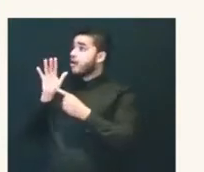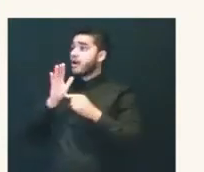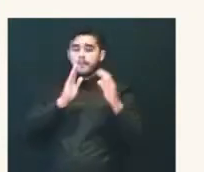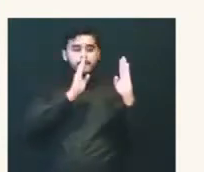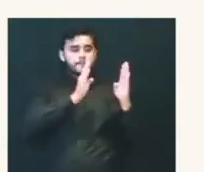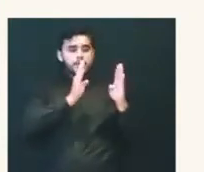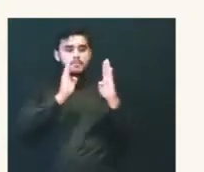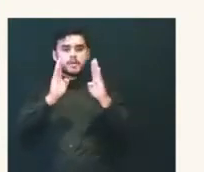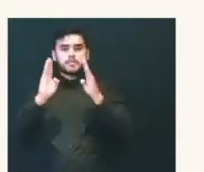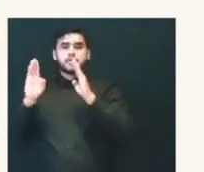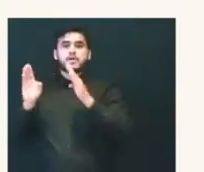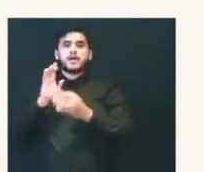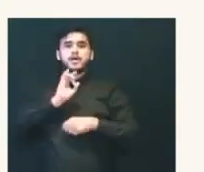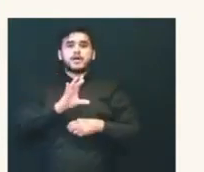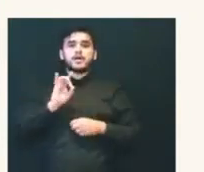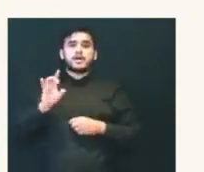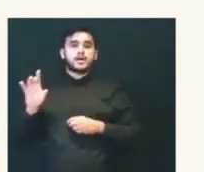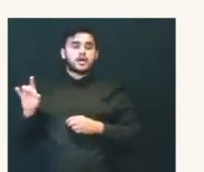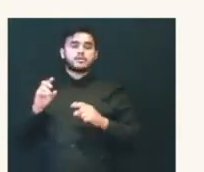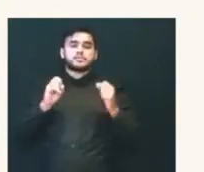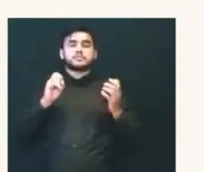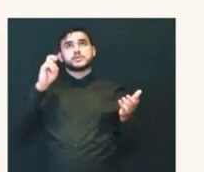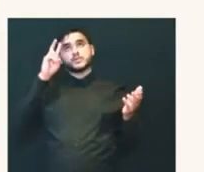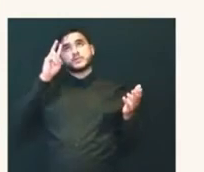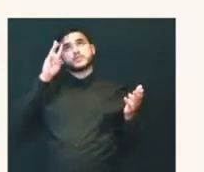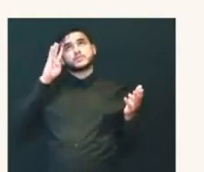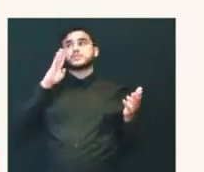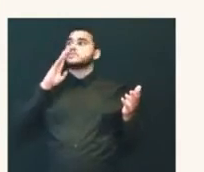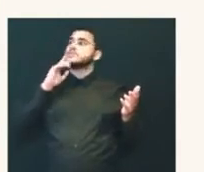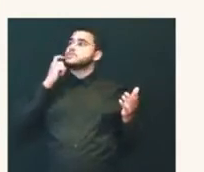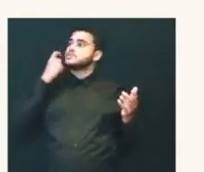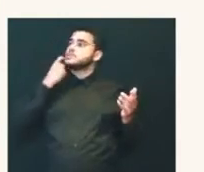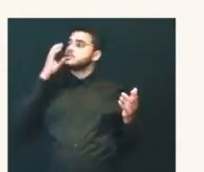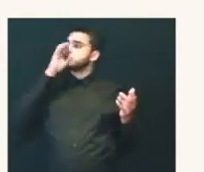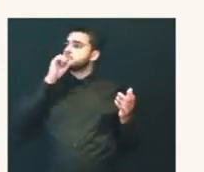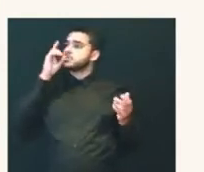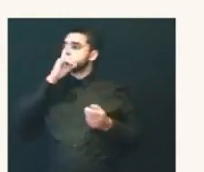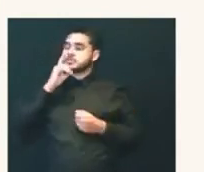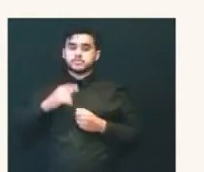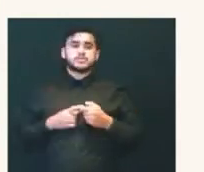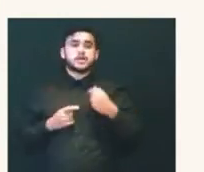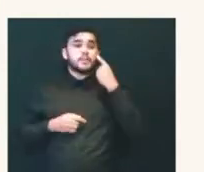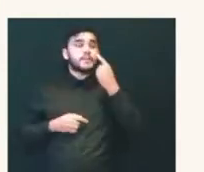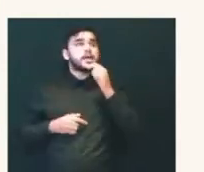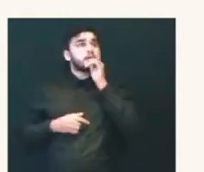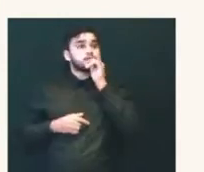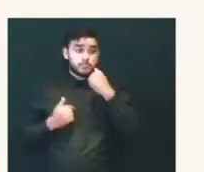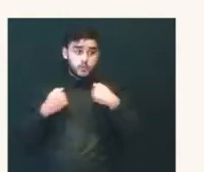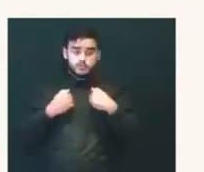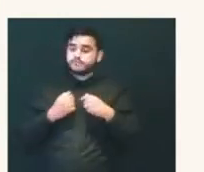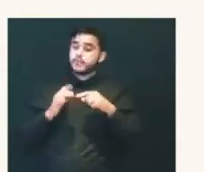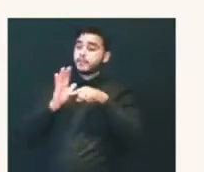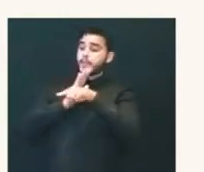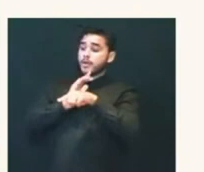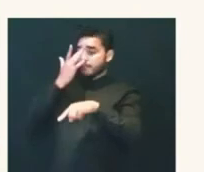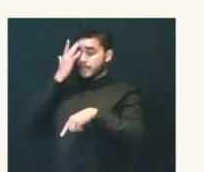semana. Planejar o que vai ser a refeição da semana. É perguntar para o paciente, o que é que você gostaria de comer essa semana? O que é que você gostaria